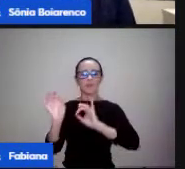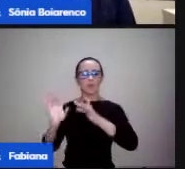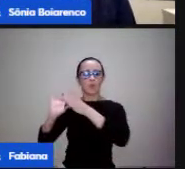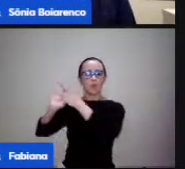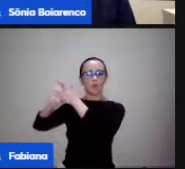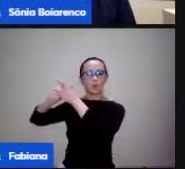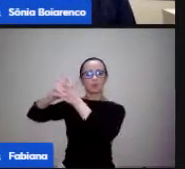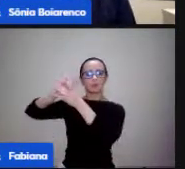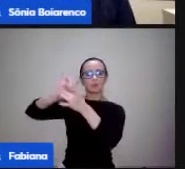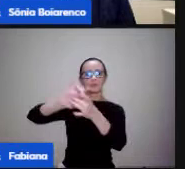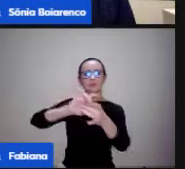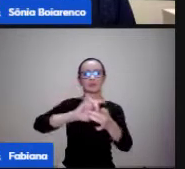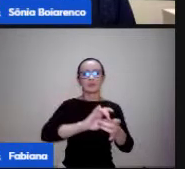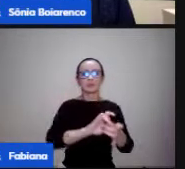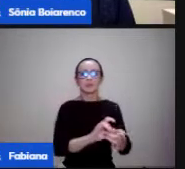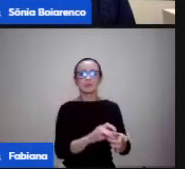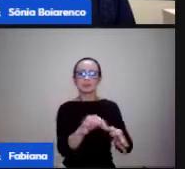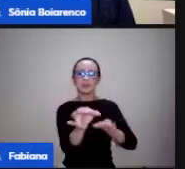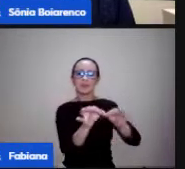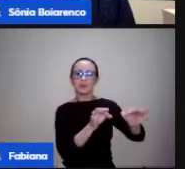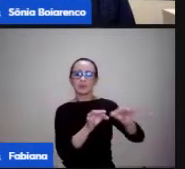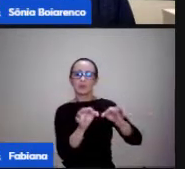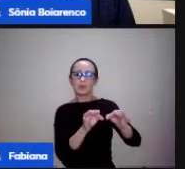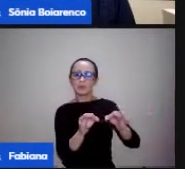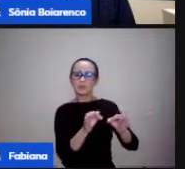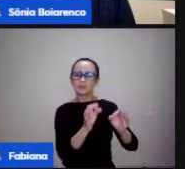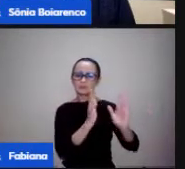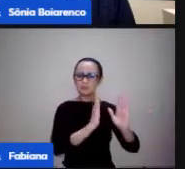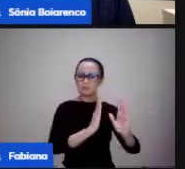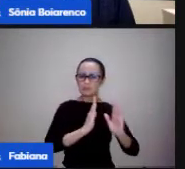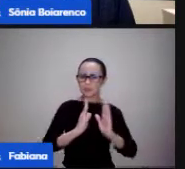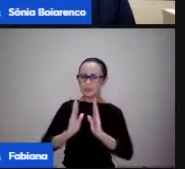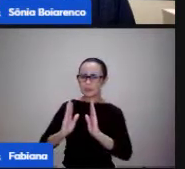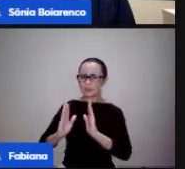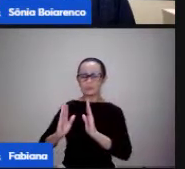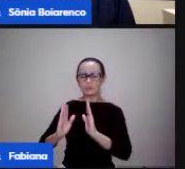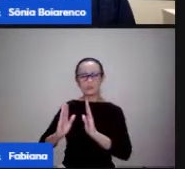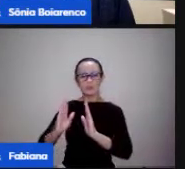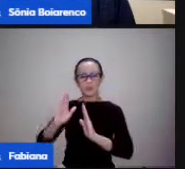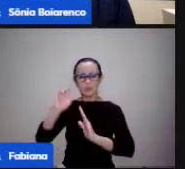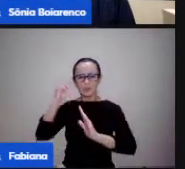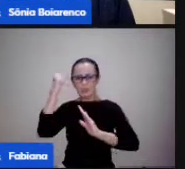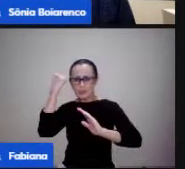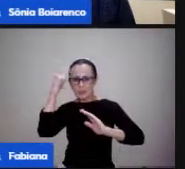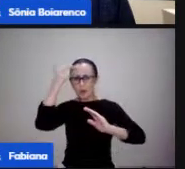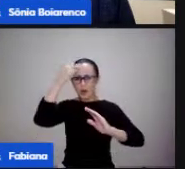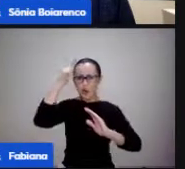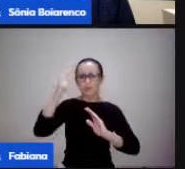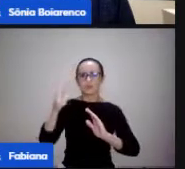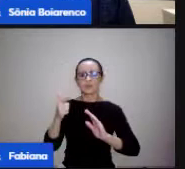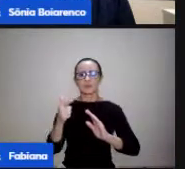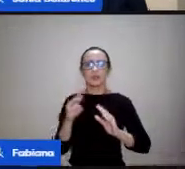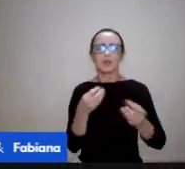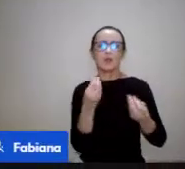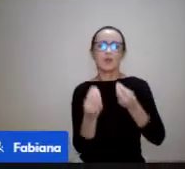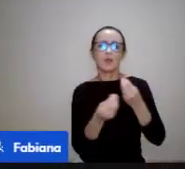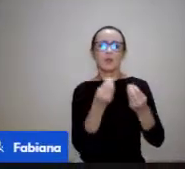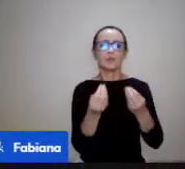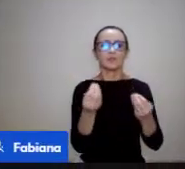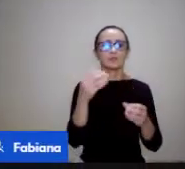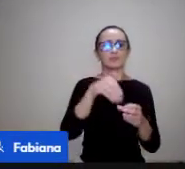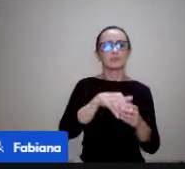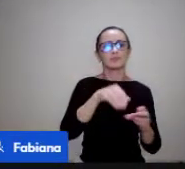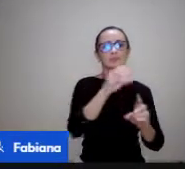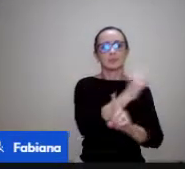contextualização dos esquemas dos seus padrões lógicos, em relação ao valor social e